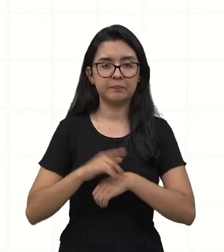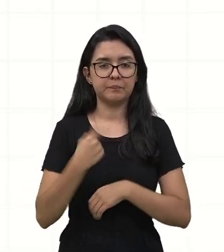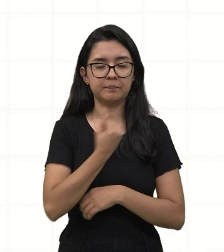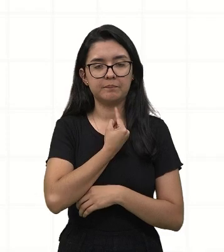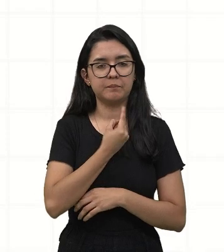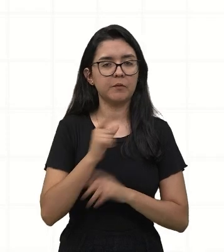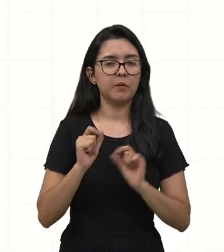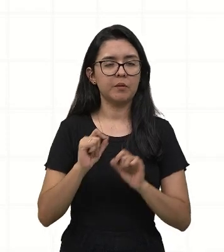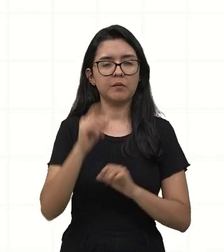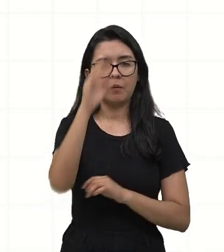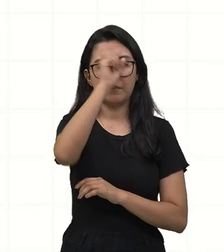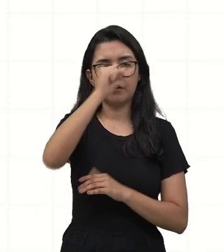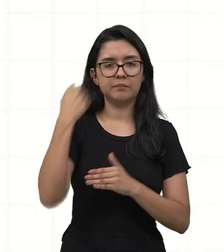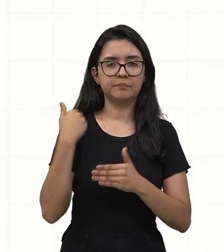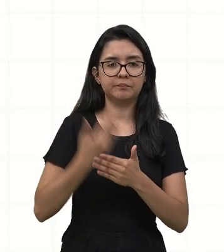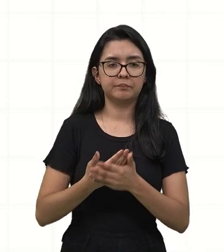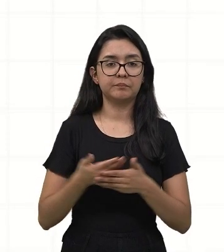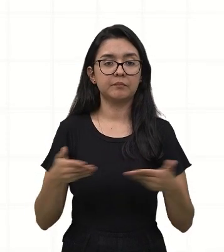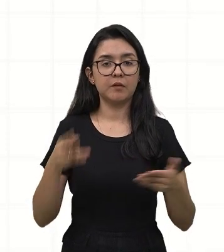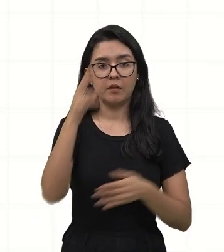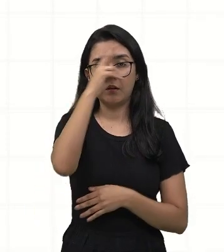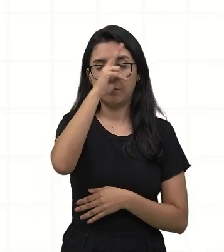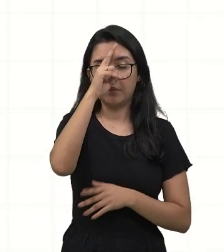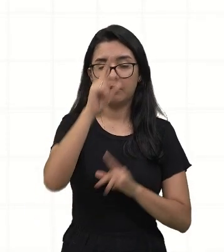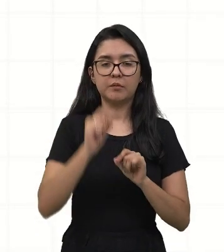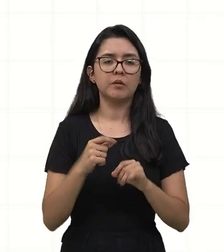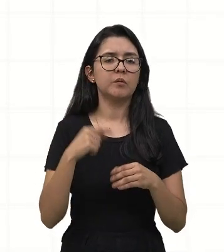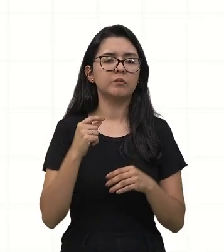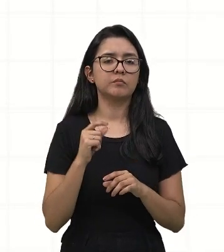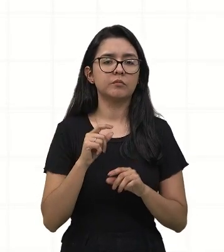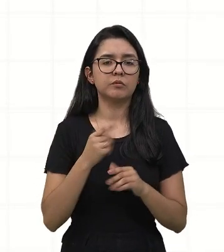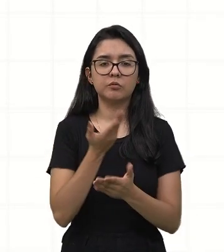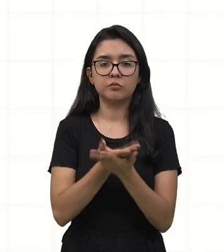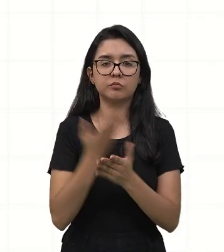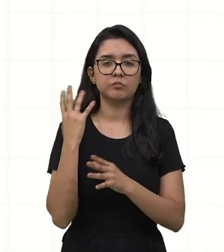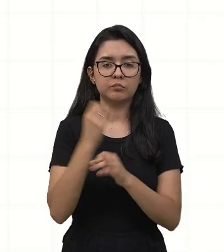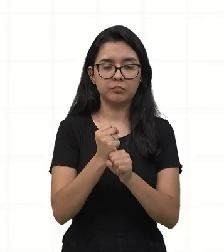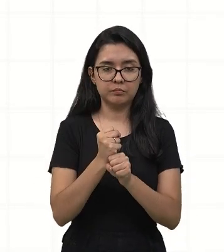gente aprendeu até aqui. Só relembrando, o que a gente viu, você vai voltar aqui, tá?